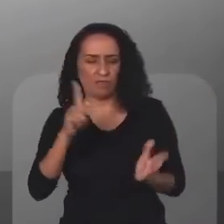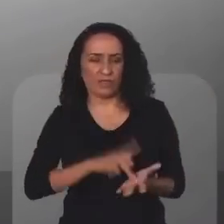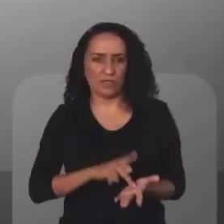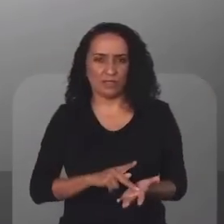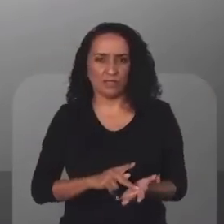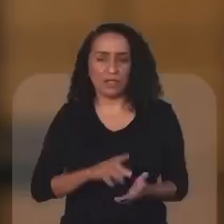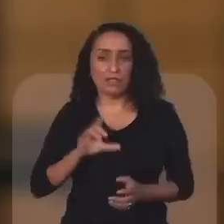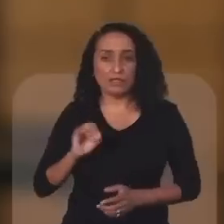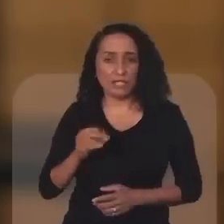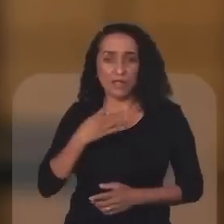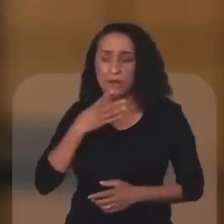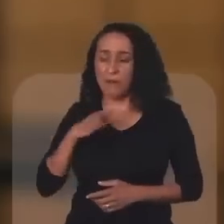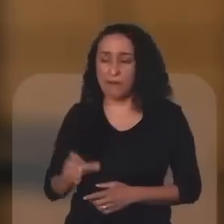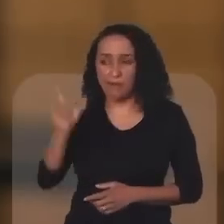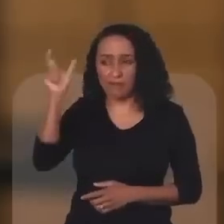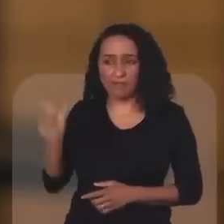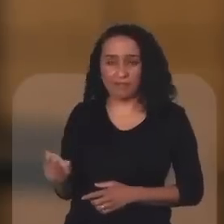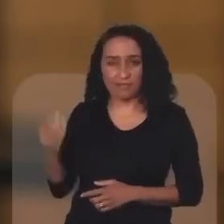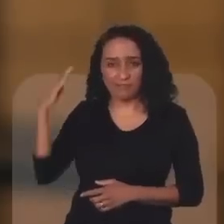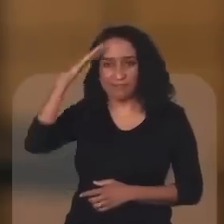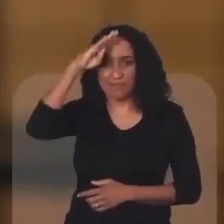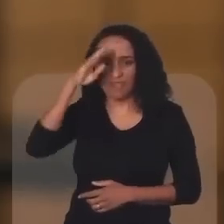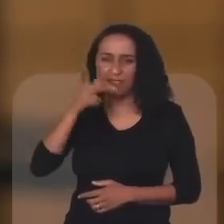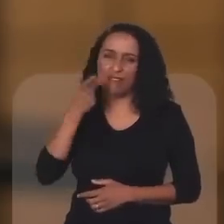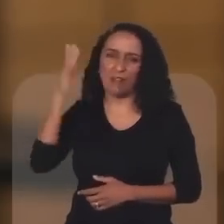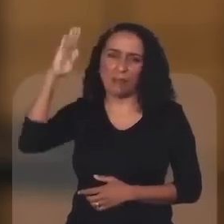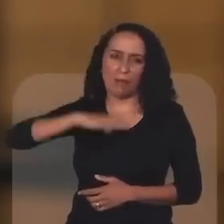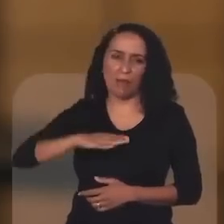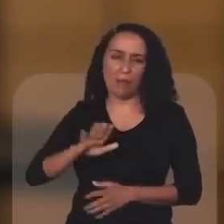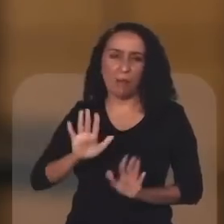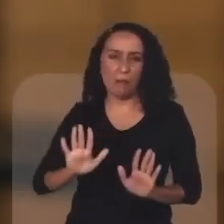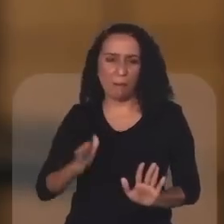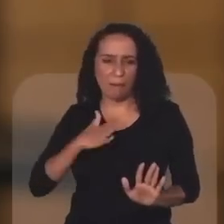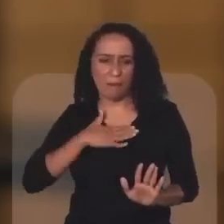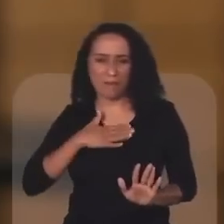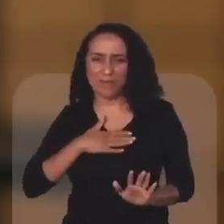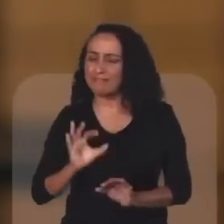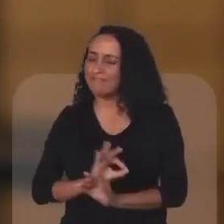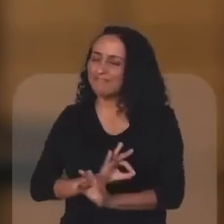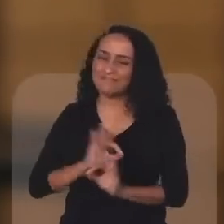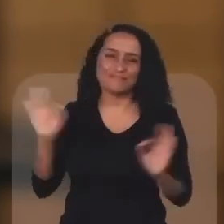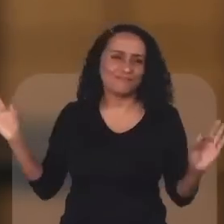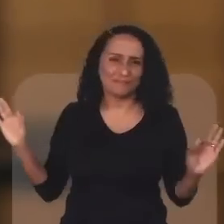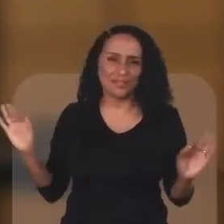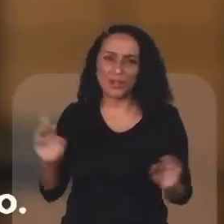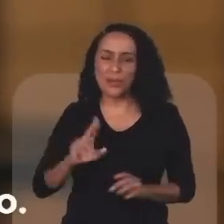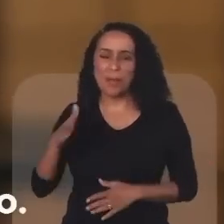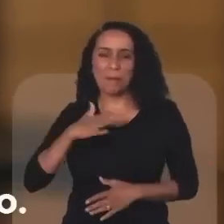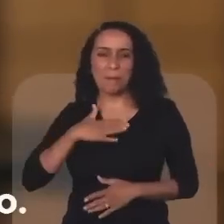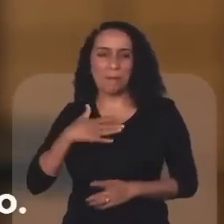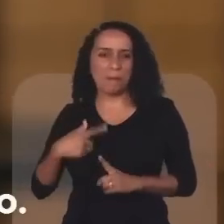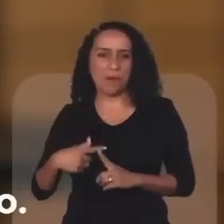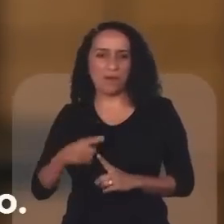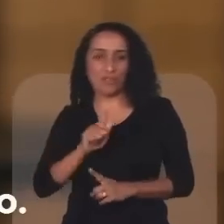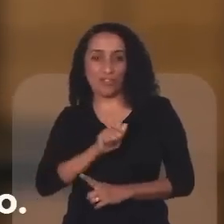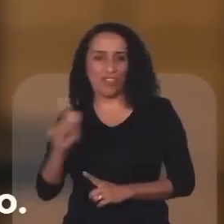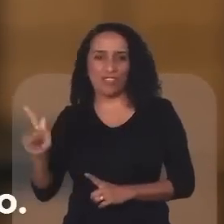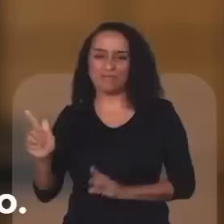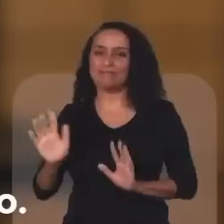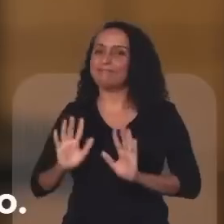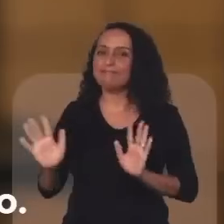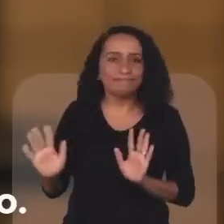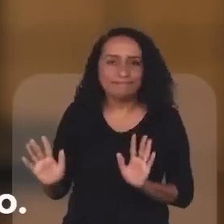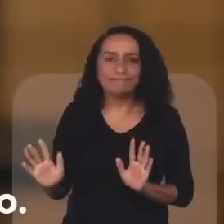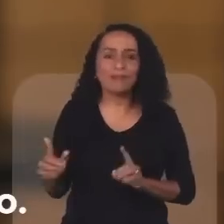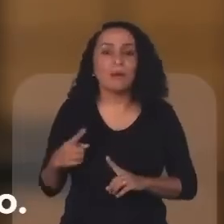não é verdade. Só quem não conhece Jair, que fala mal de Jair. Jair, pra mim, é fora de série. Não é porque